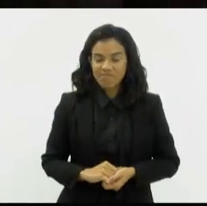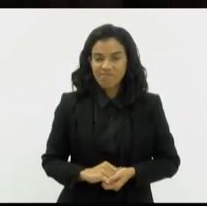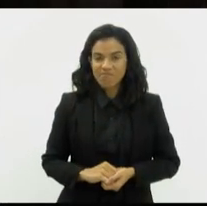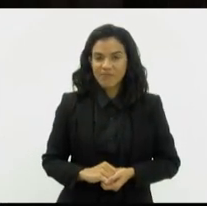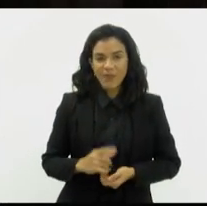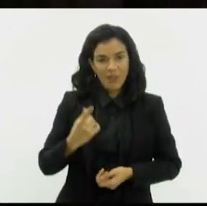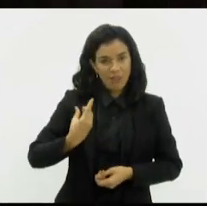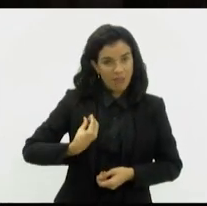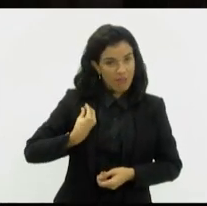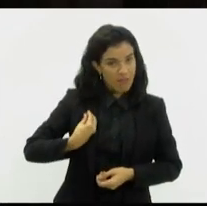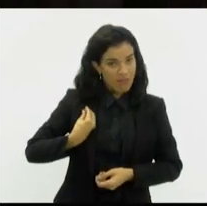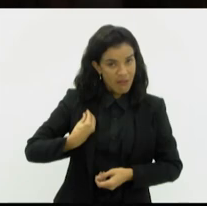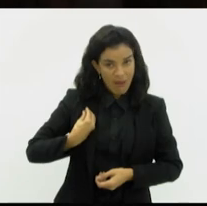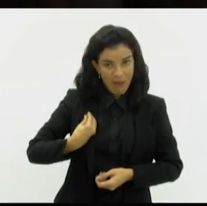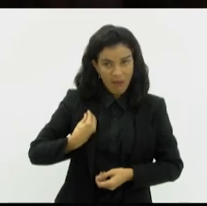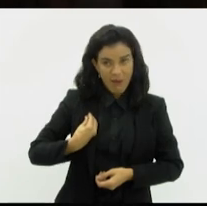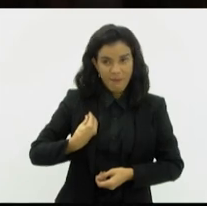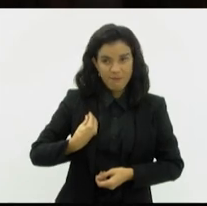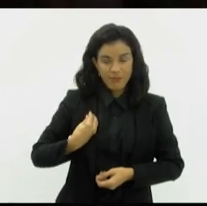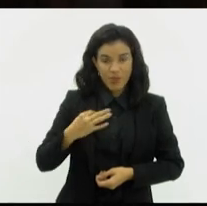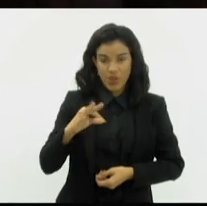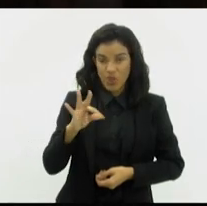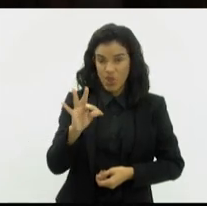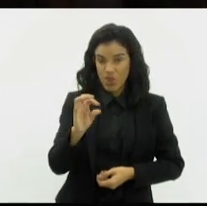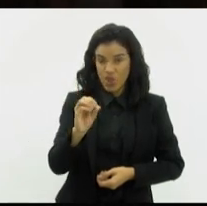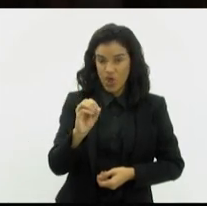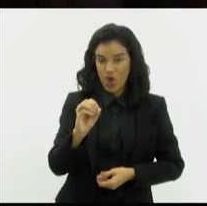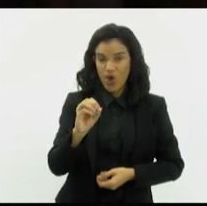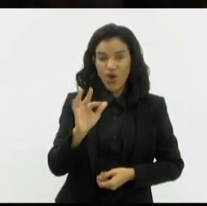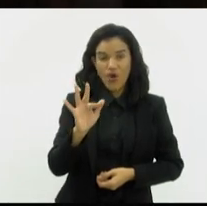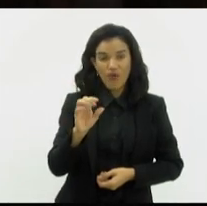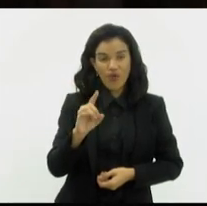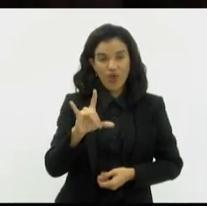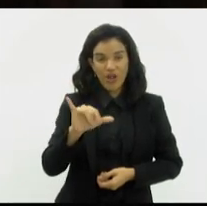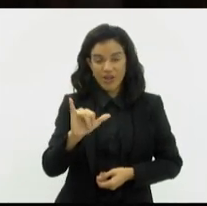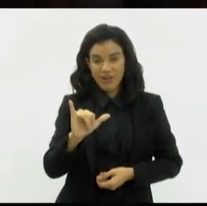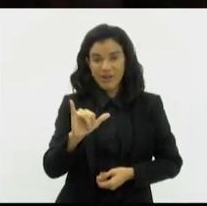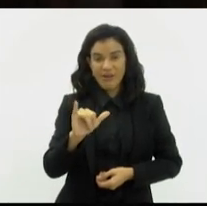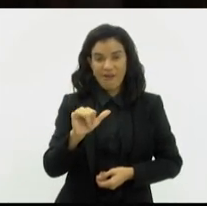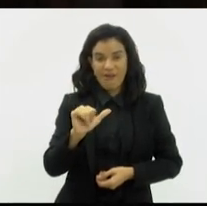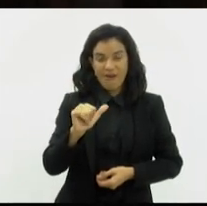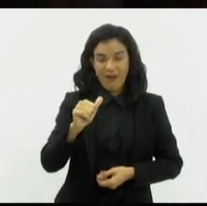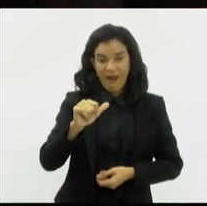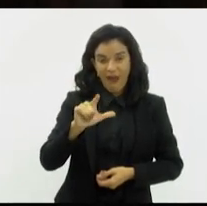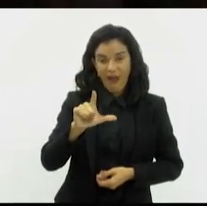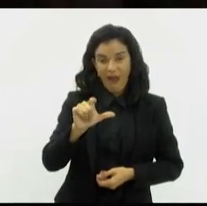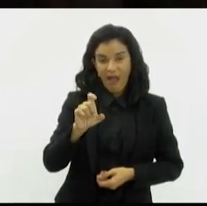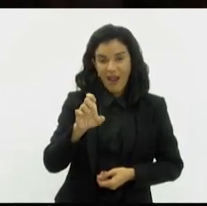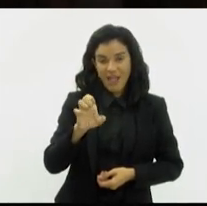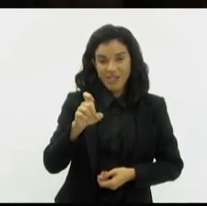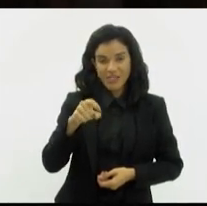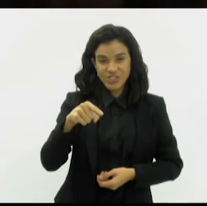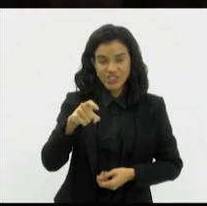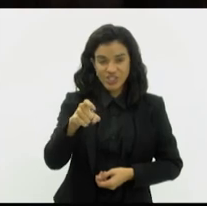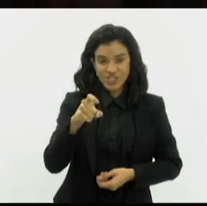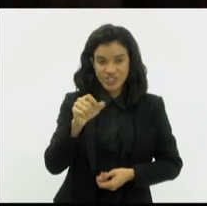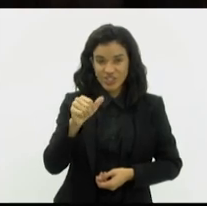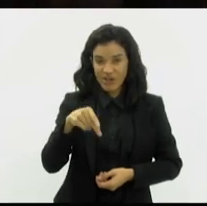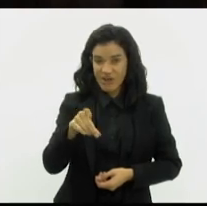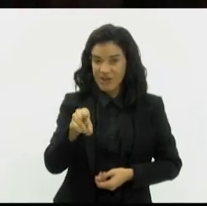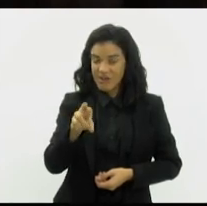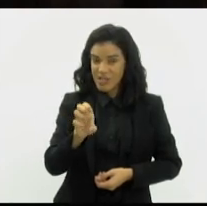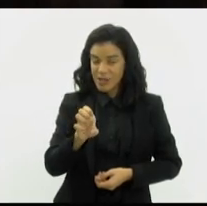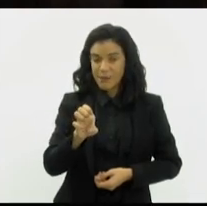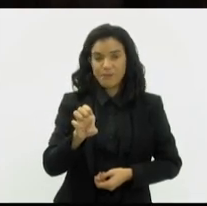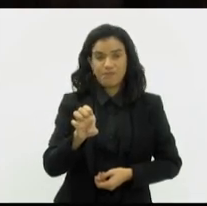estarão Toffoli, Gilmar Mendes, Alexandre de Moraes, os ministros